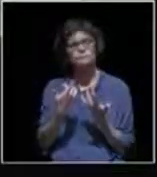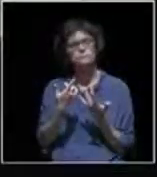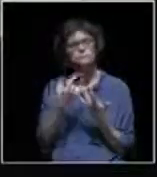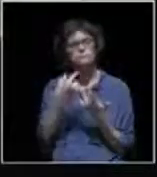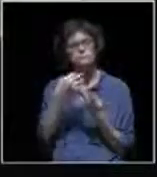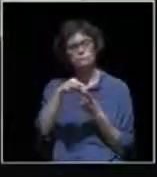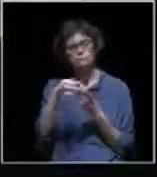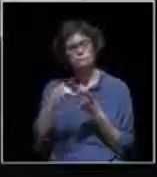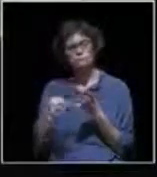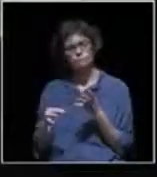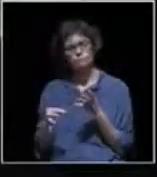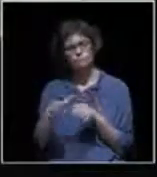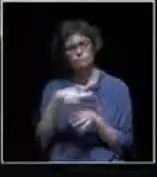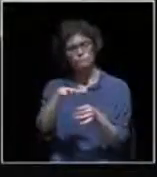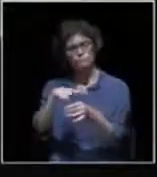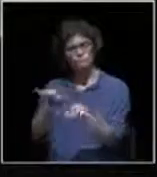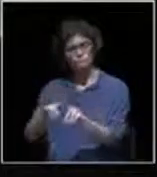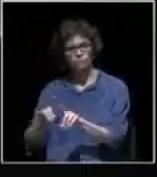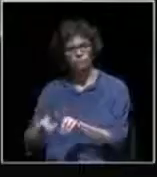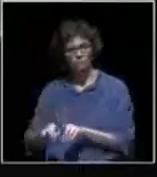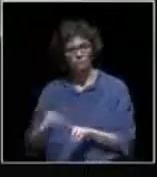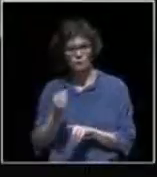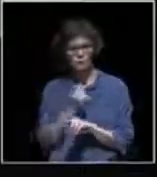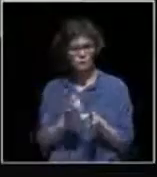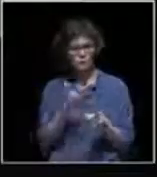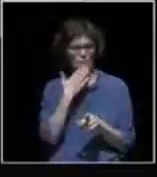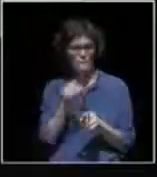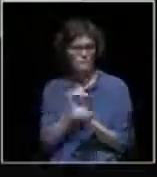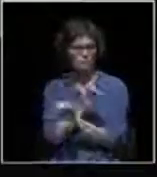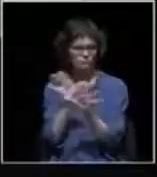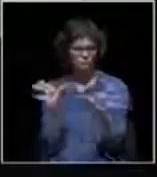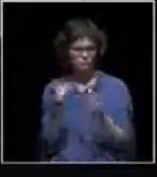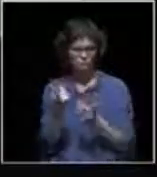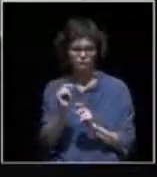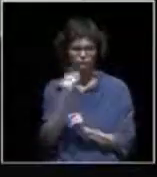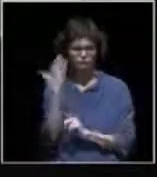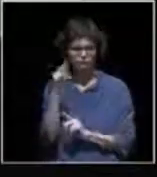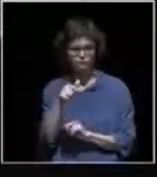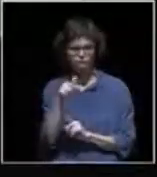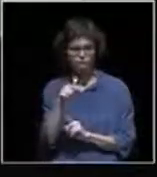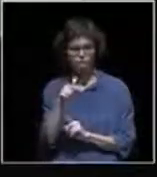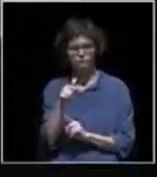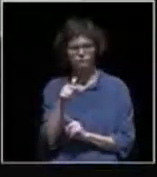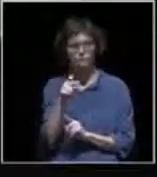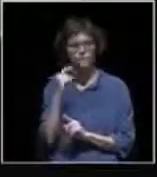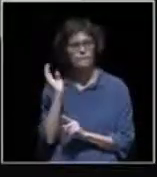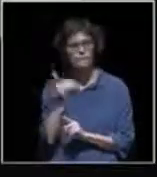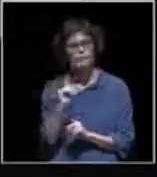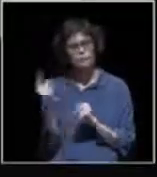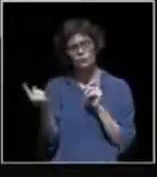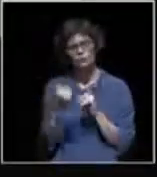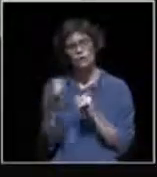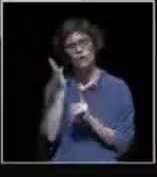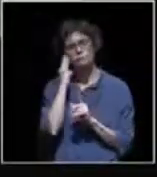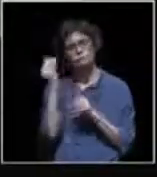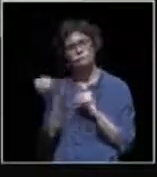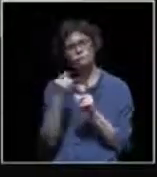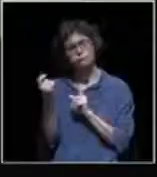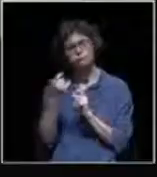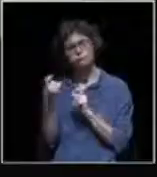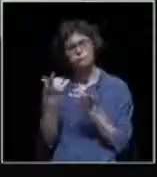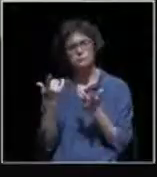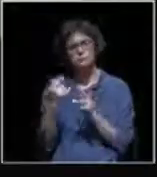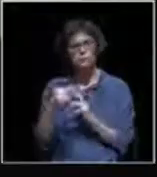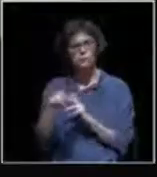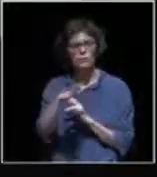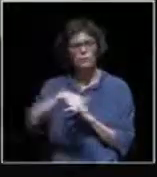temas para os quais não parece haver uma suficiente clarificação. Em primeiro lugar, e apesar de muito se ter falado sobre transportes, a paternidade dos espaços